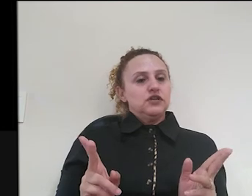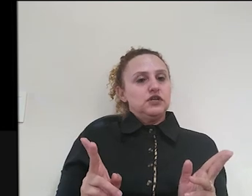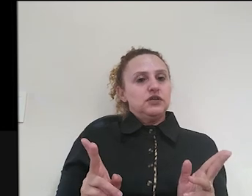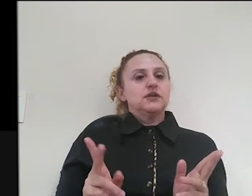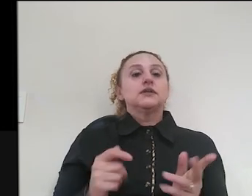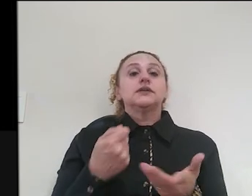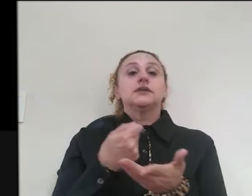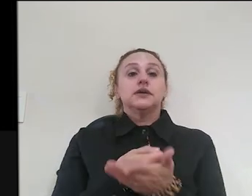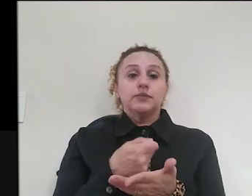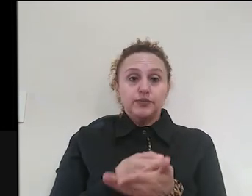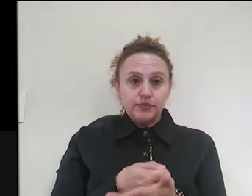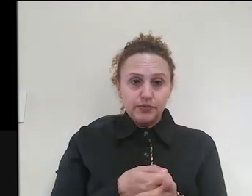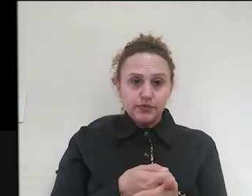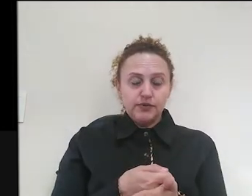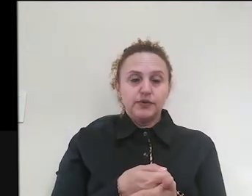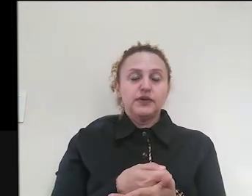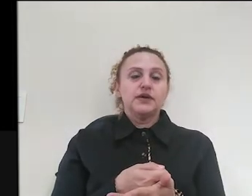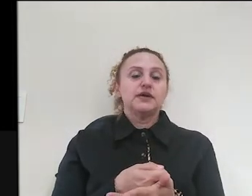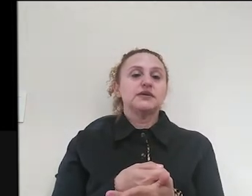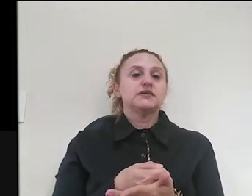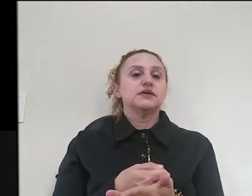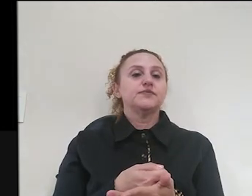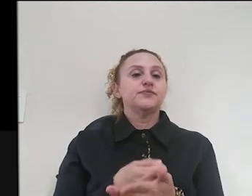da estética simbolista.